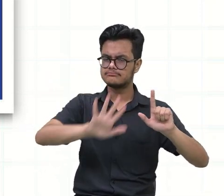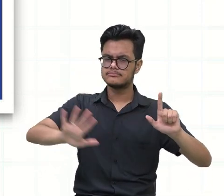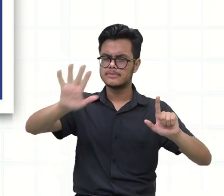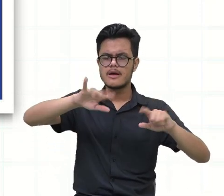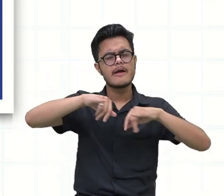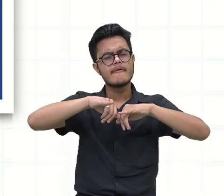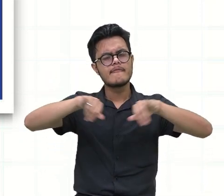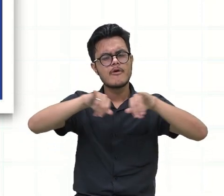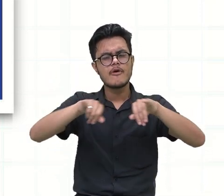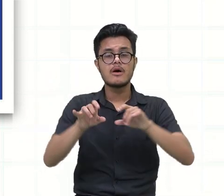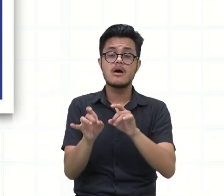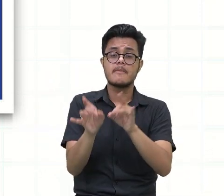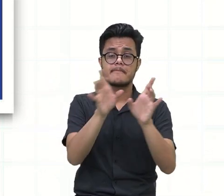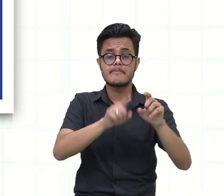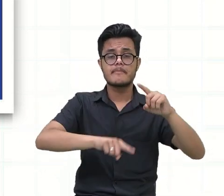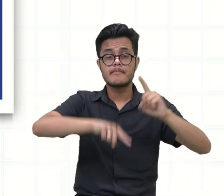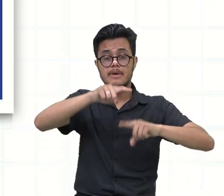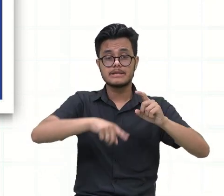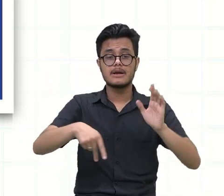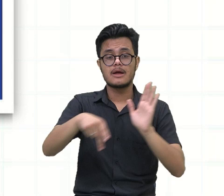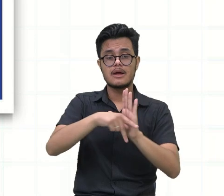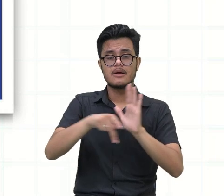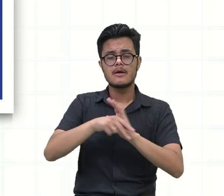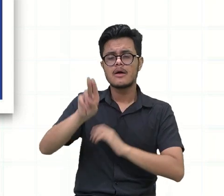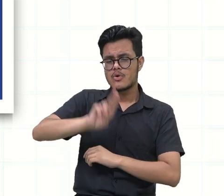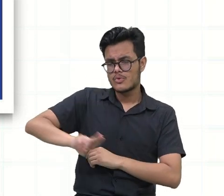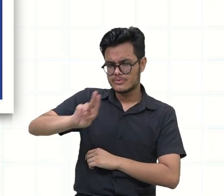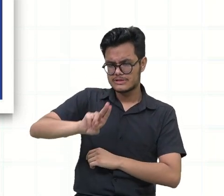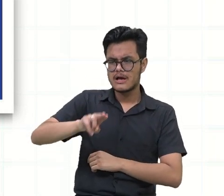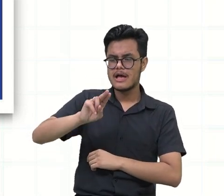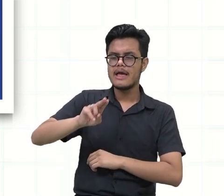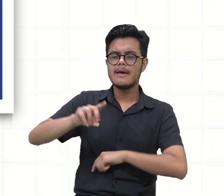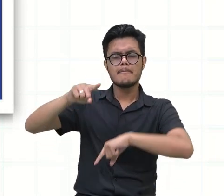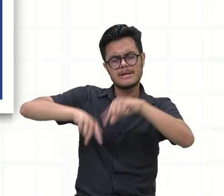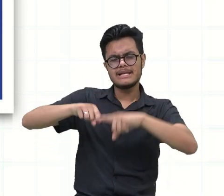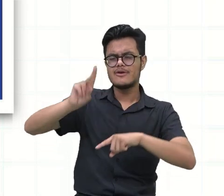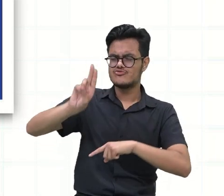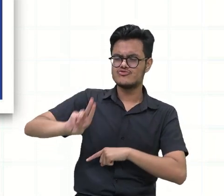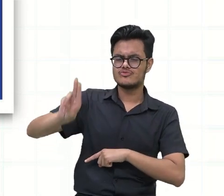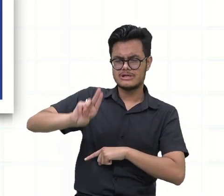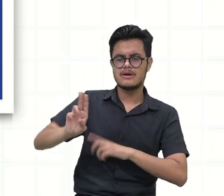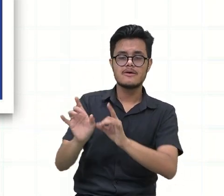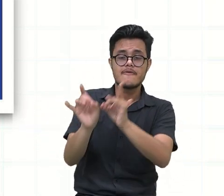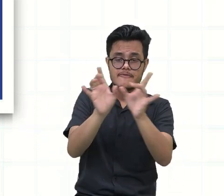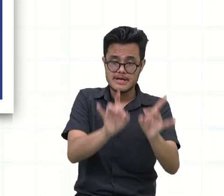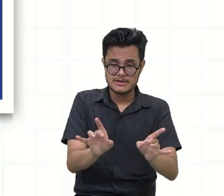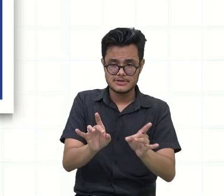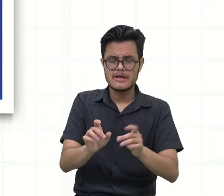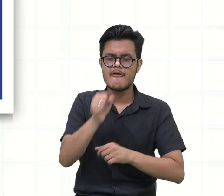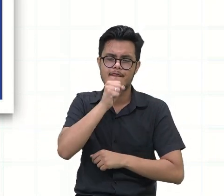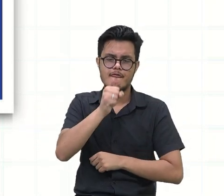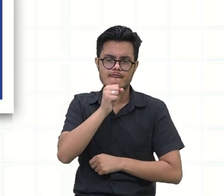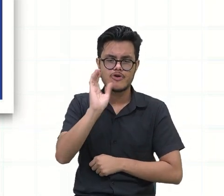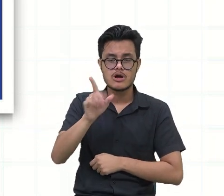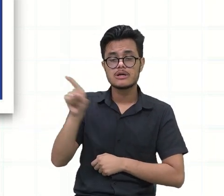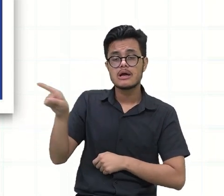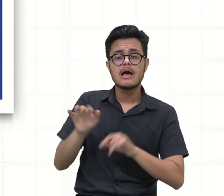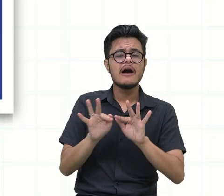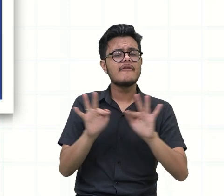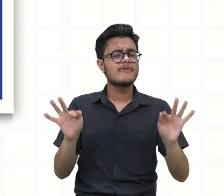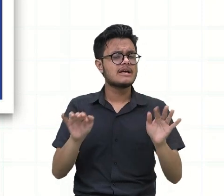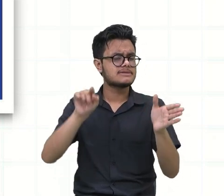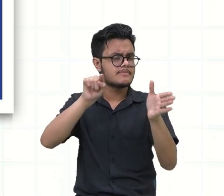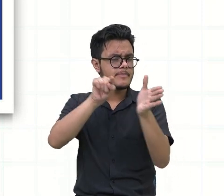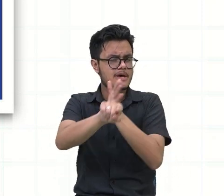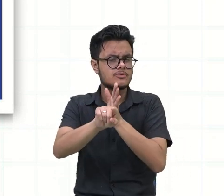venda de produtos usados, a frase, né, fazendo aqui uma